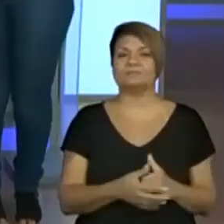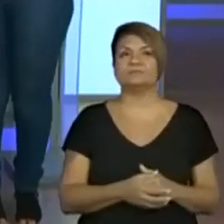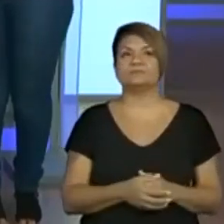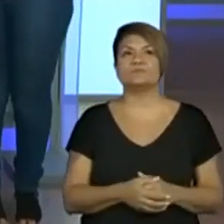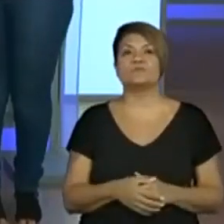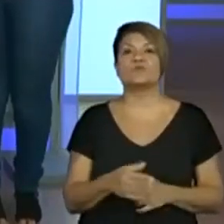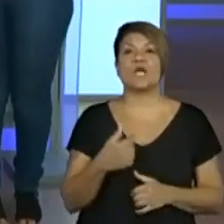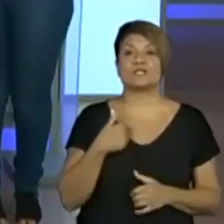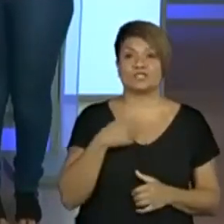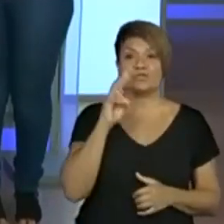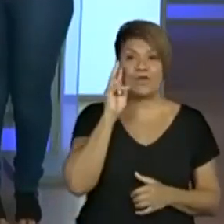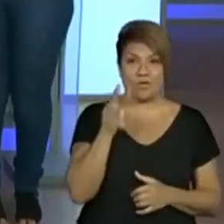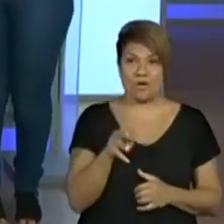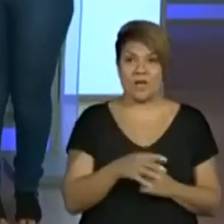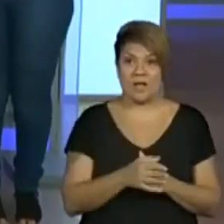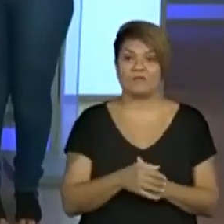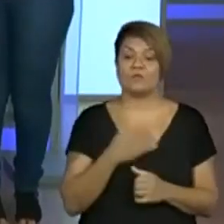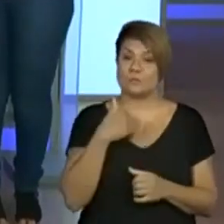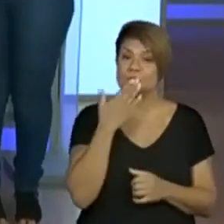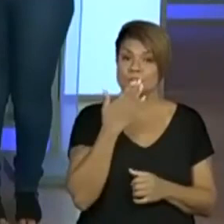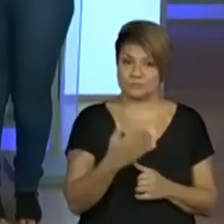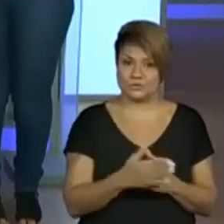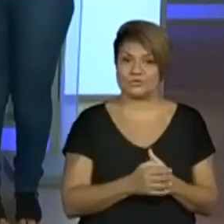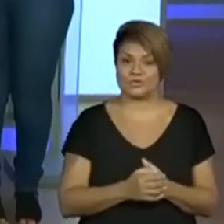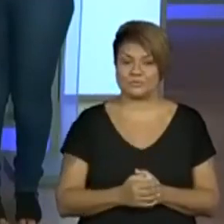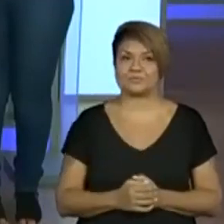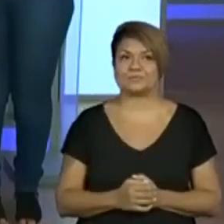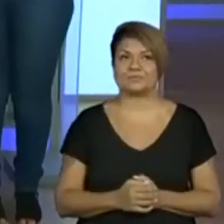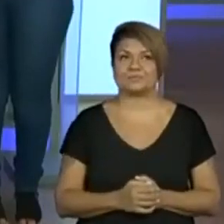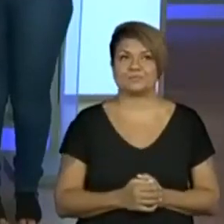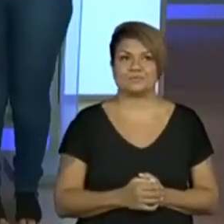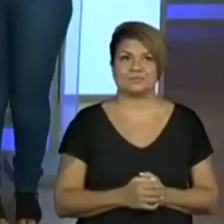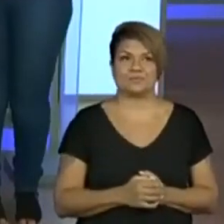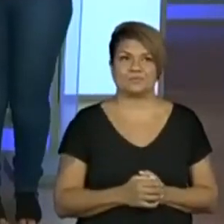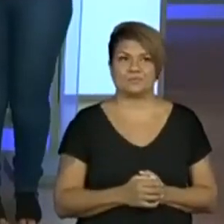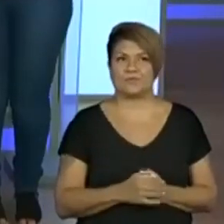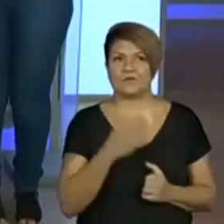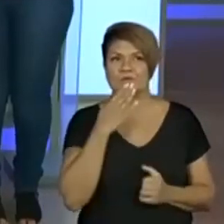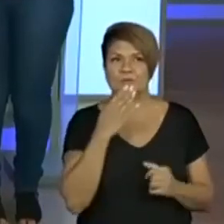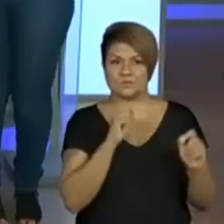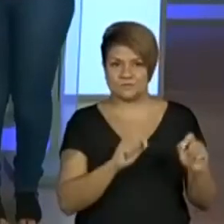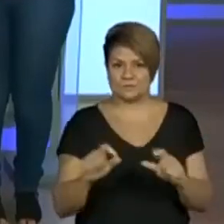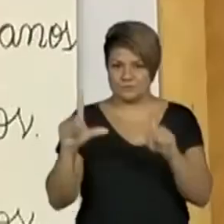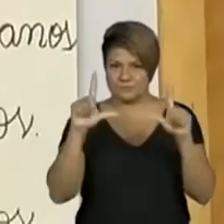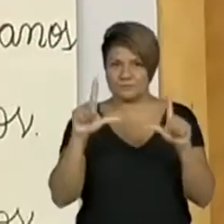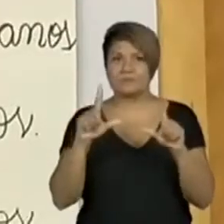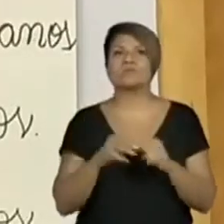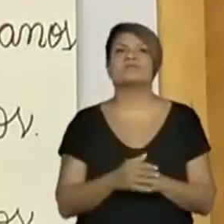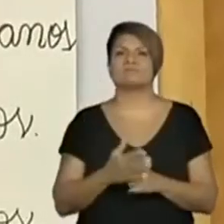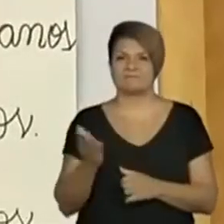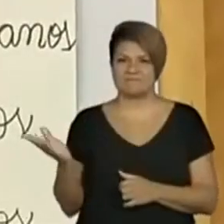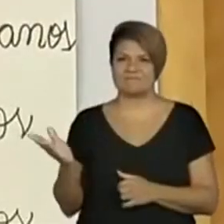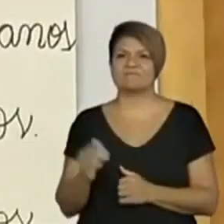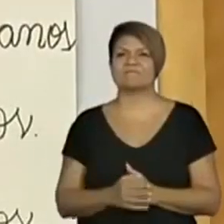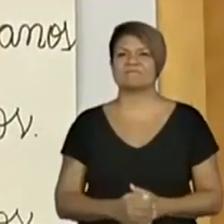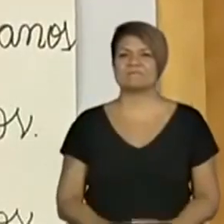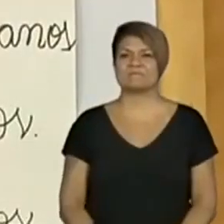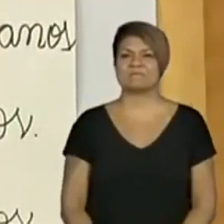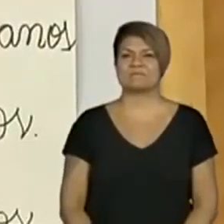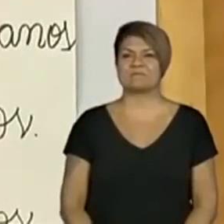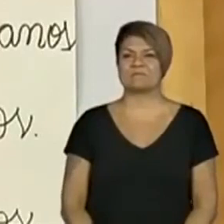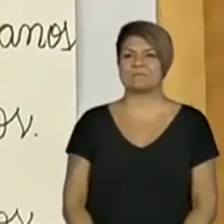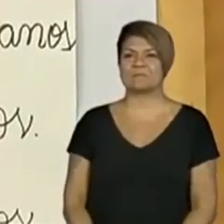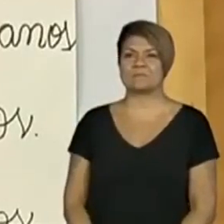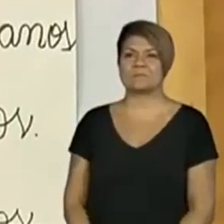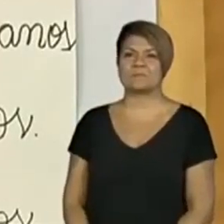eu vou pedir para o nosso orar e colocar que as curiosidades que nós trouxéssemos para a